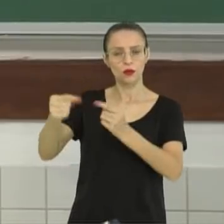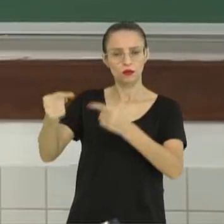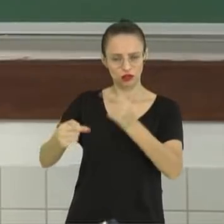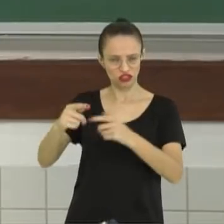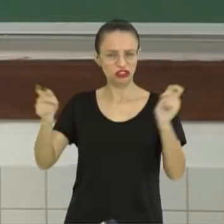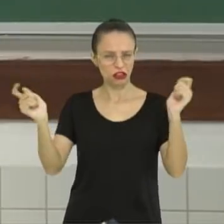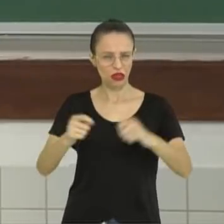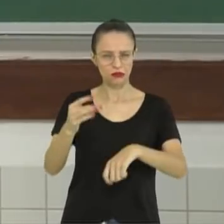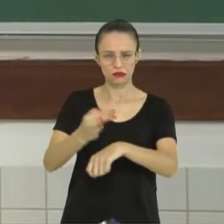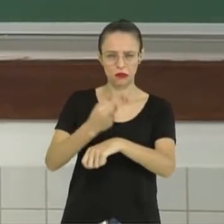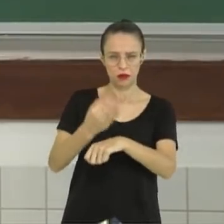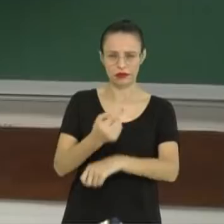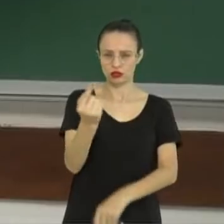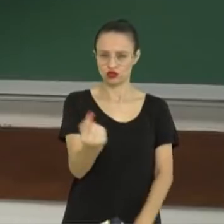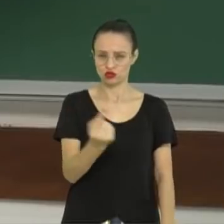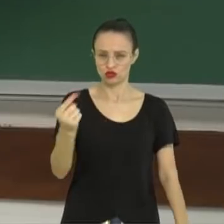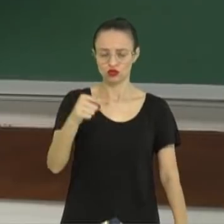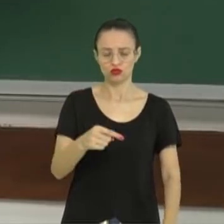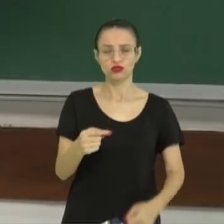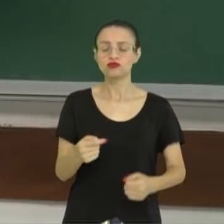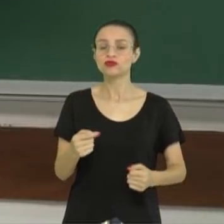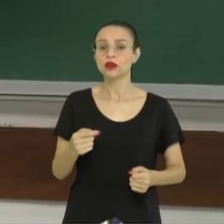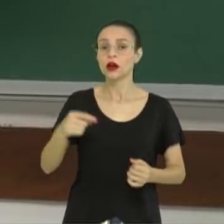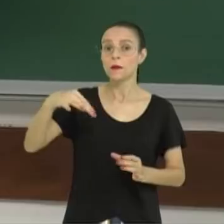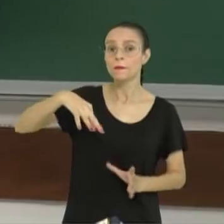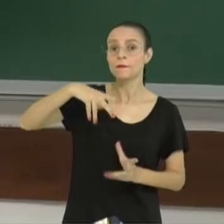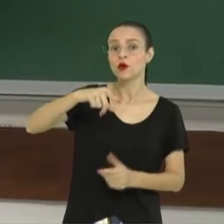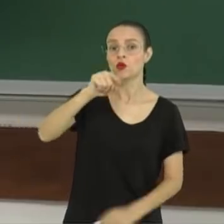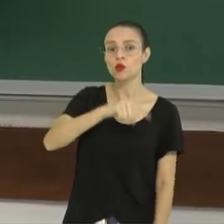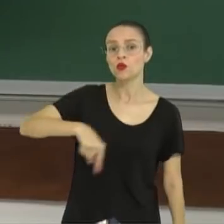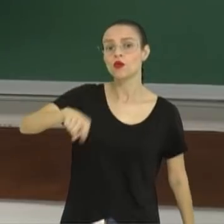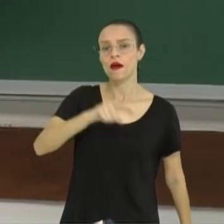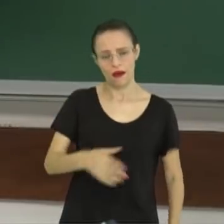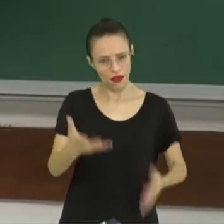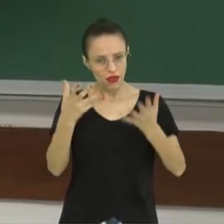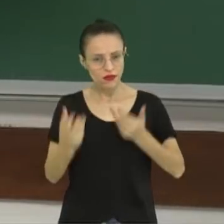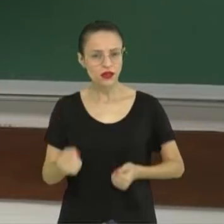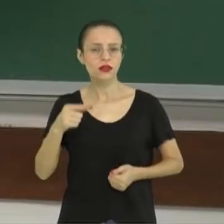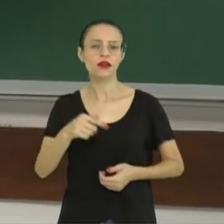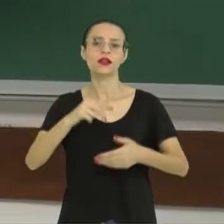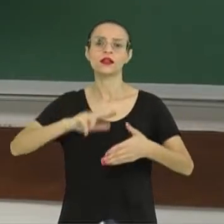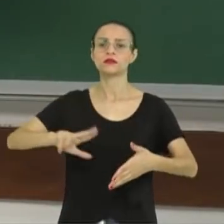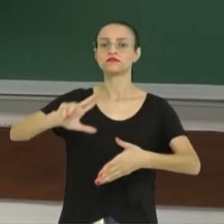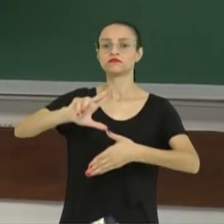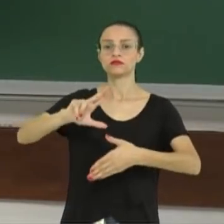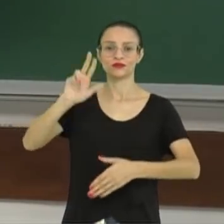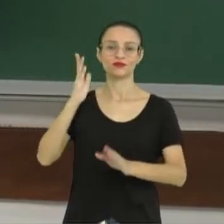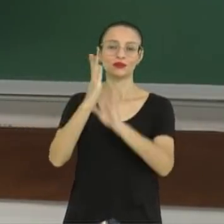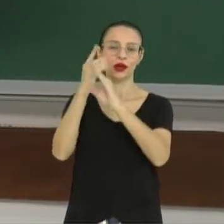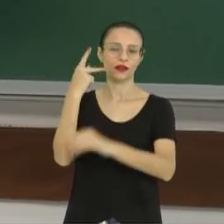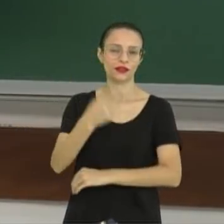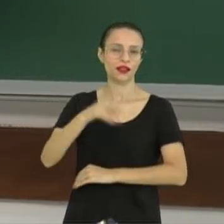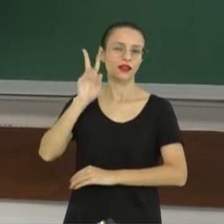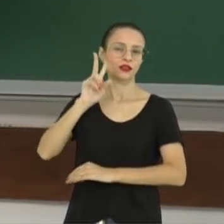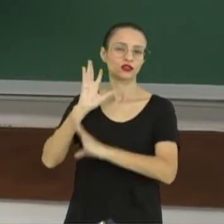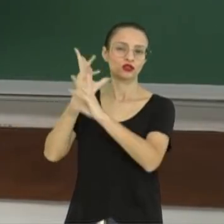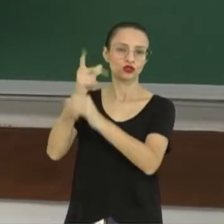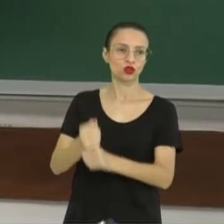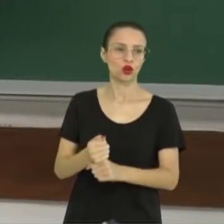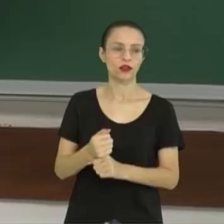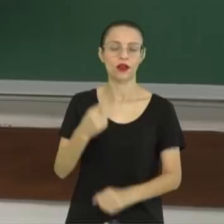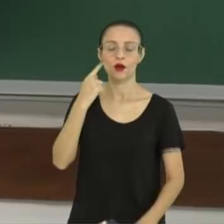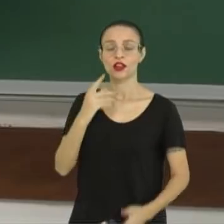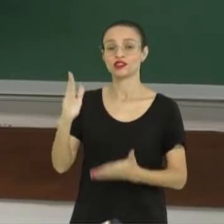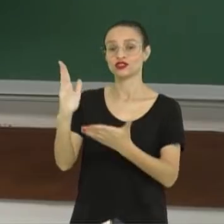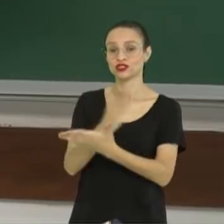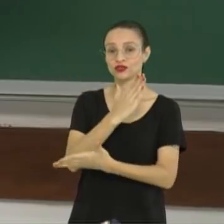si mesma e se seria aceita globalmente, né, pelo seu histórico. Então, essa divisão da América